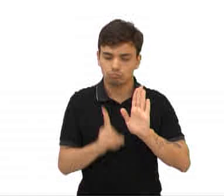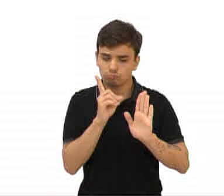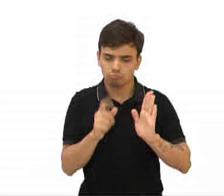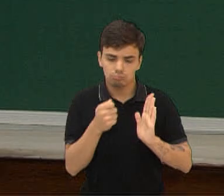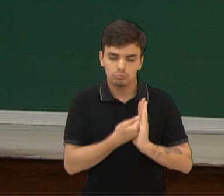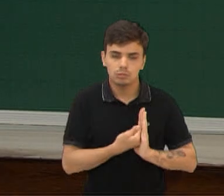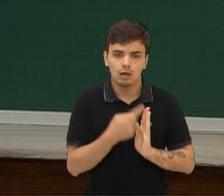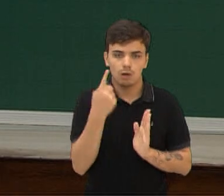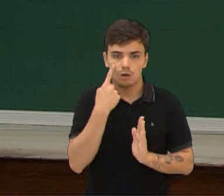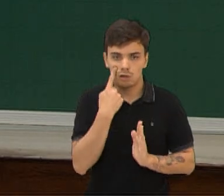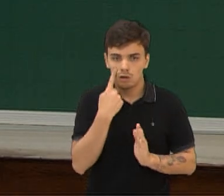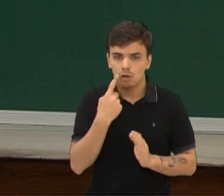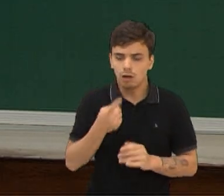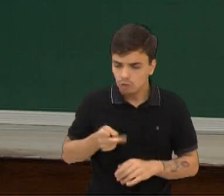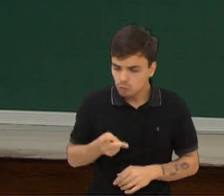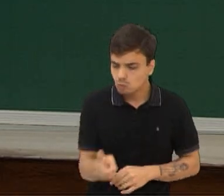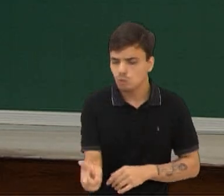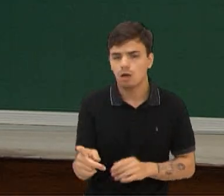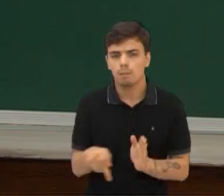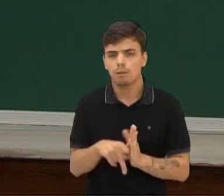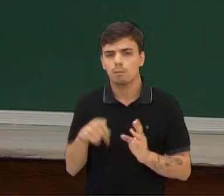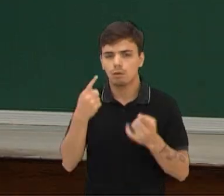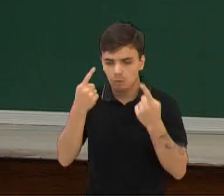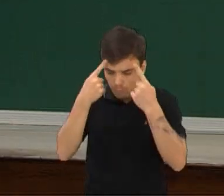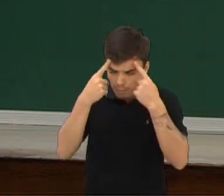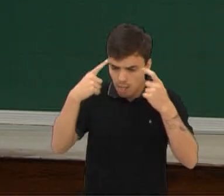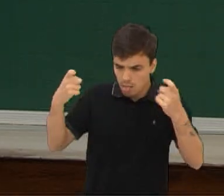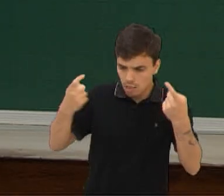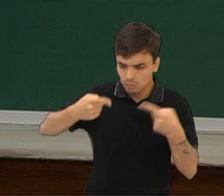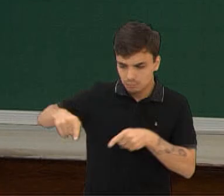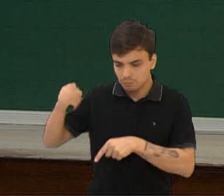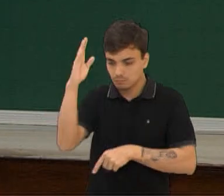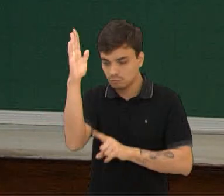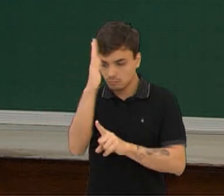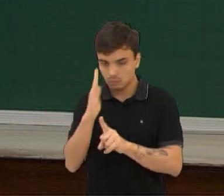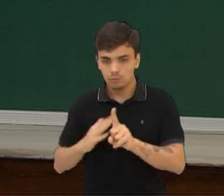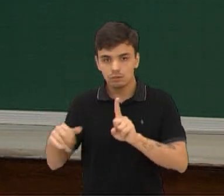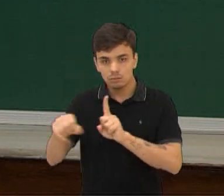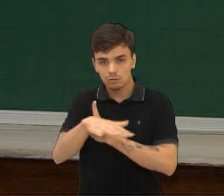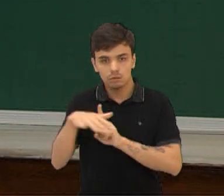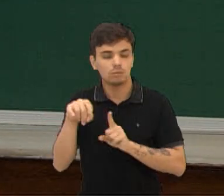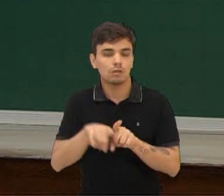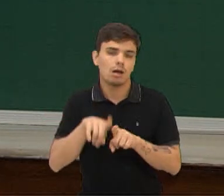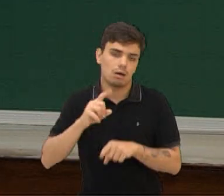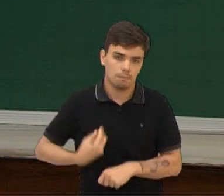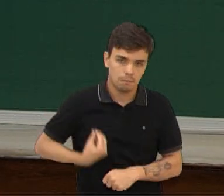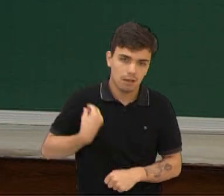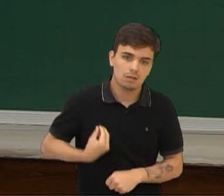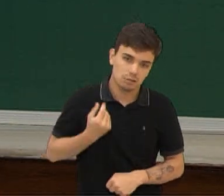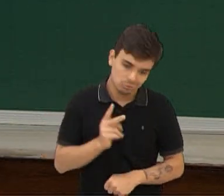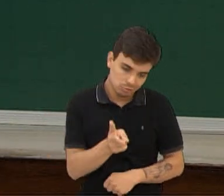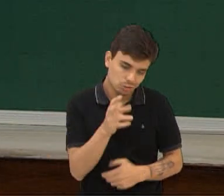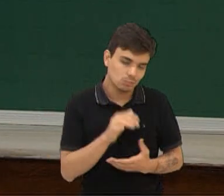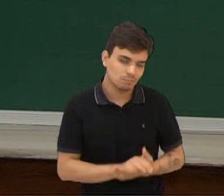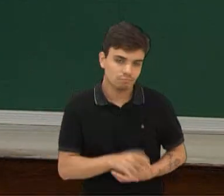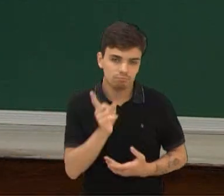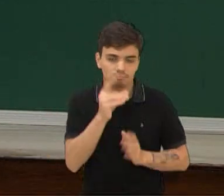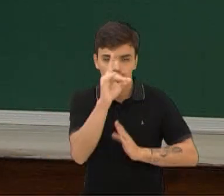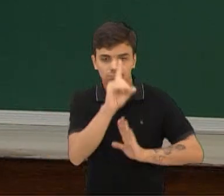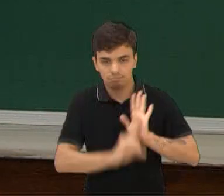a persistência da violência contra a mulher na sociedade brasileira é um problema muito presente. É uma